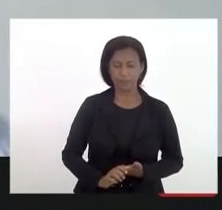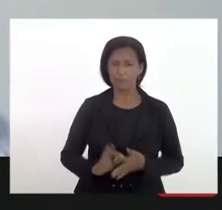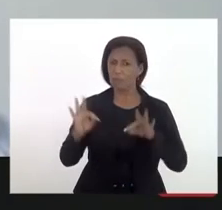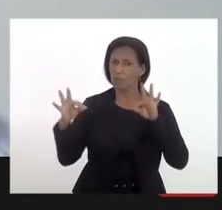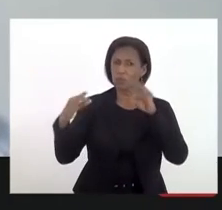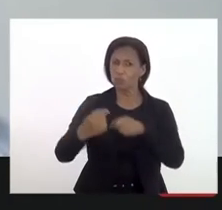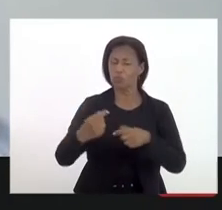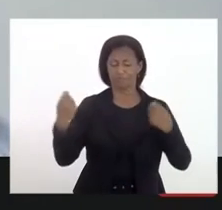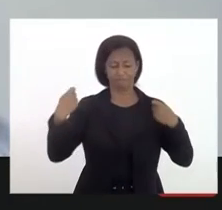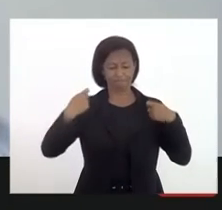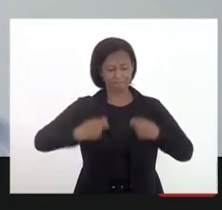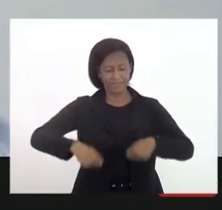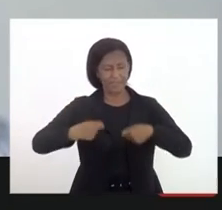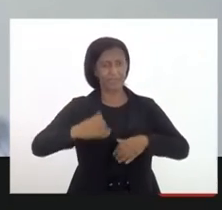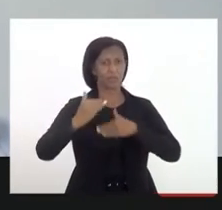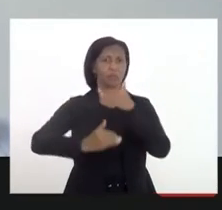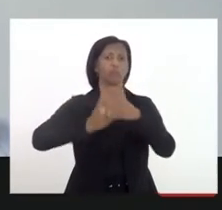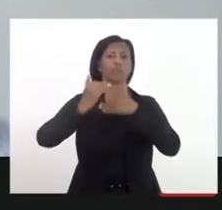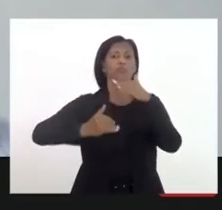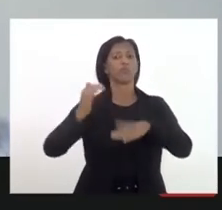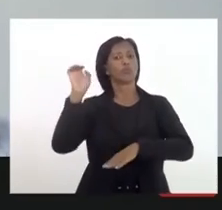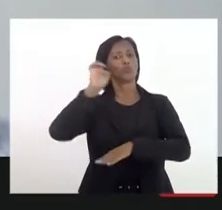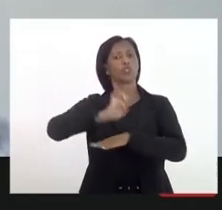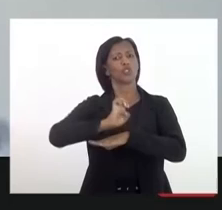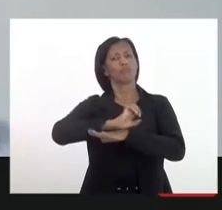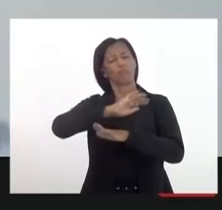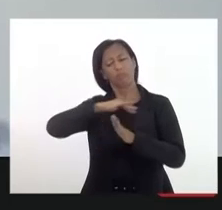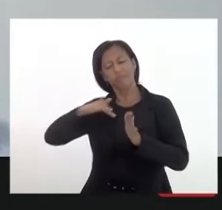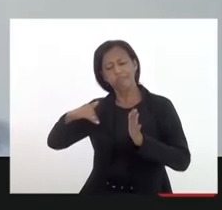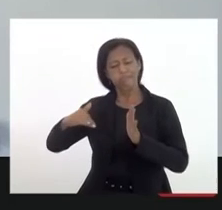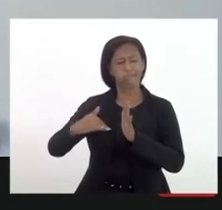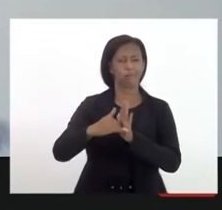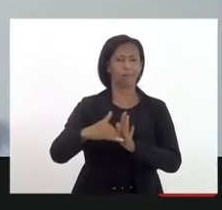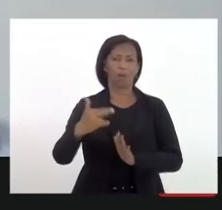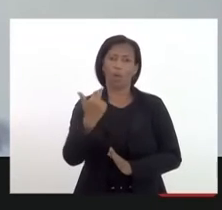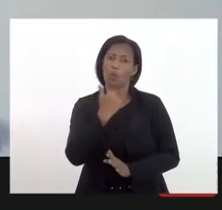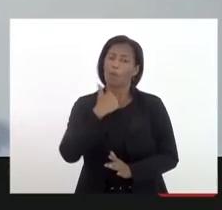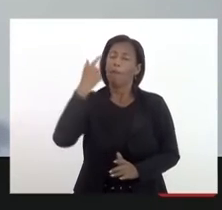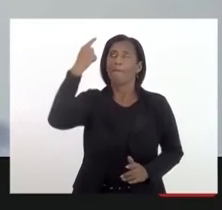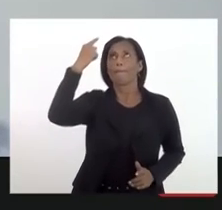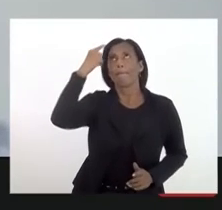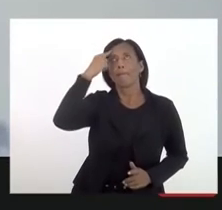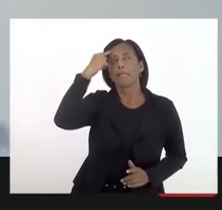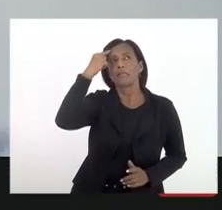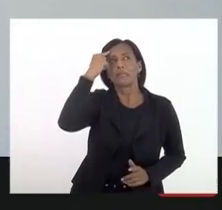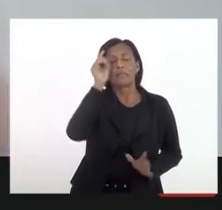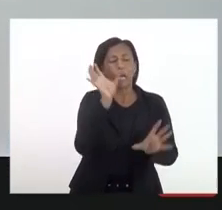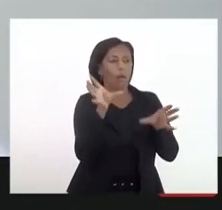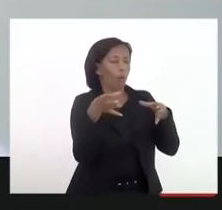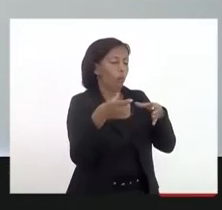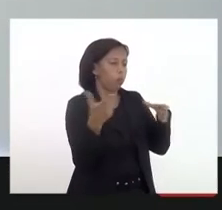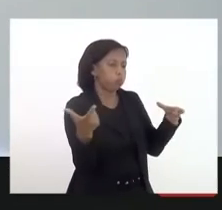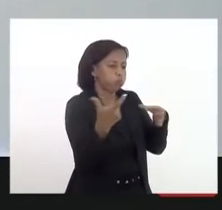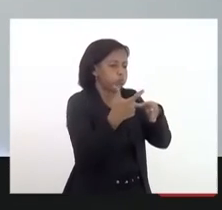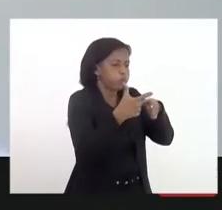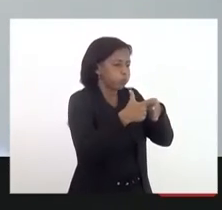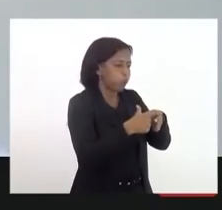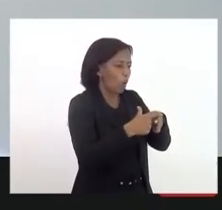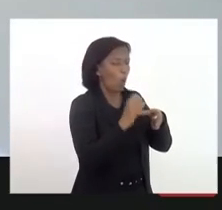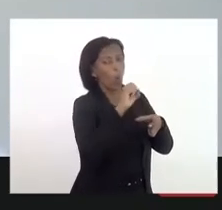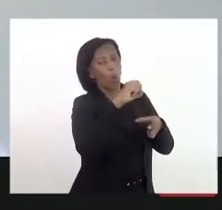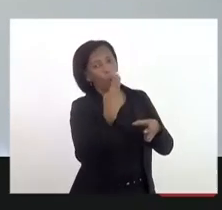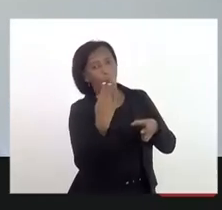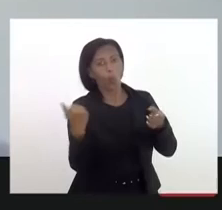e necessários para o desenvolvimento do Estado como um todo. A gente não pode pensar no Estado do Rio mais como micro-região ou como